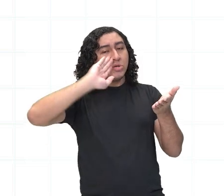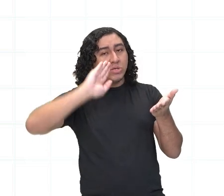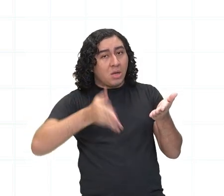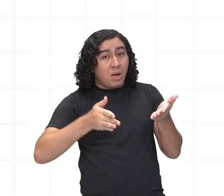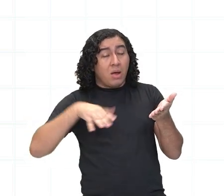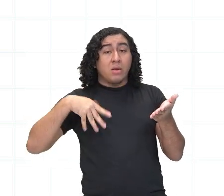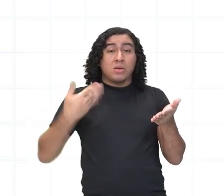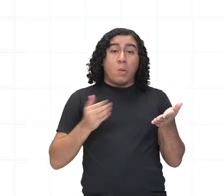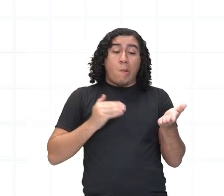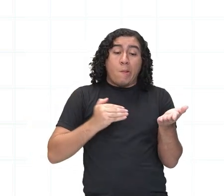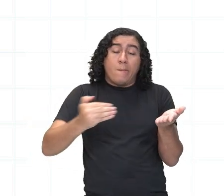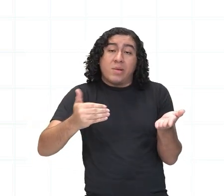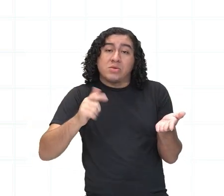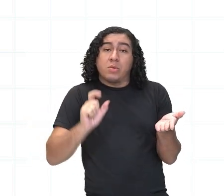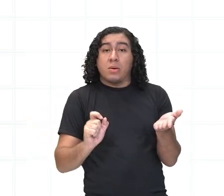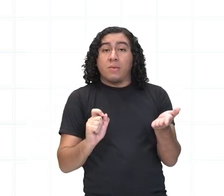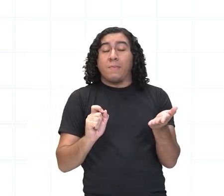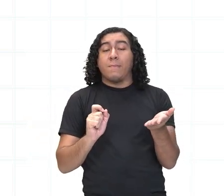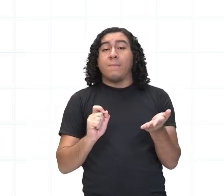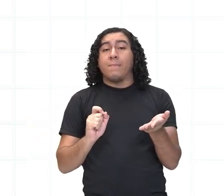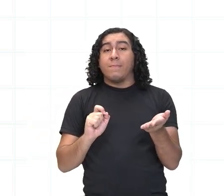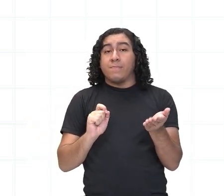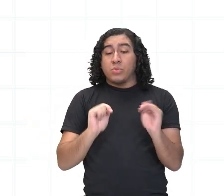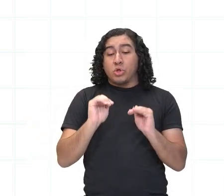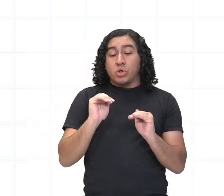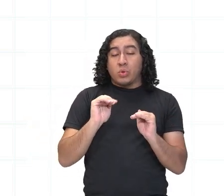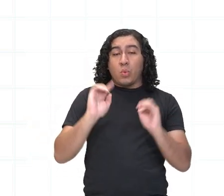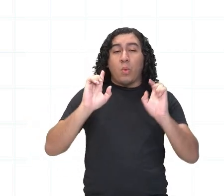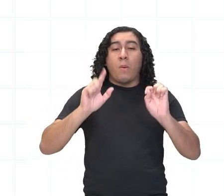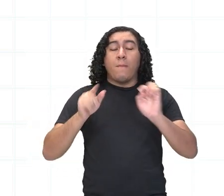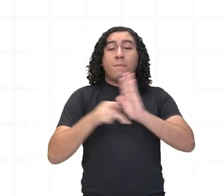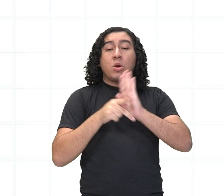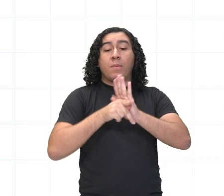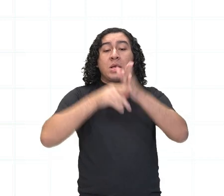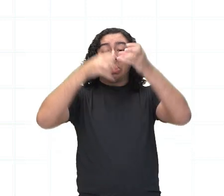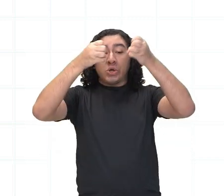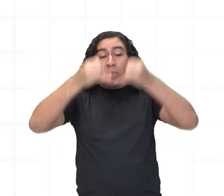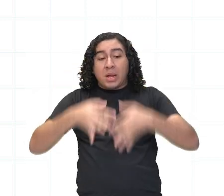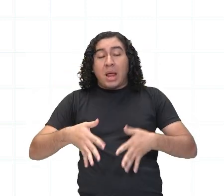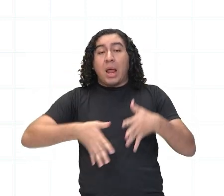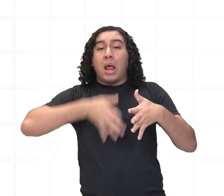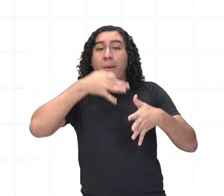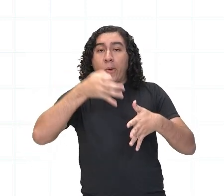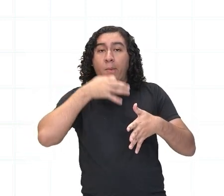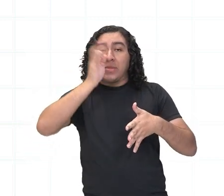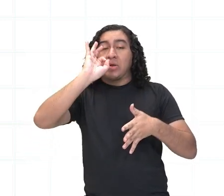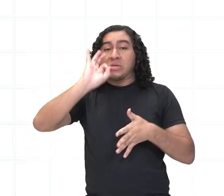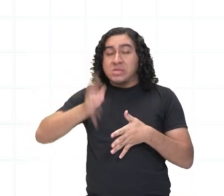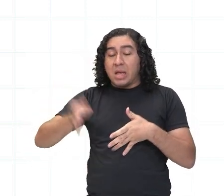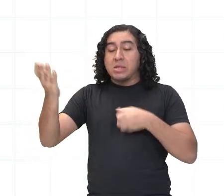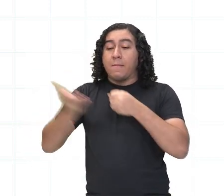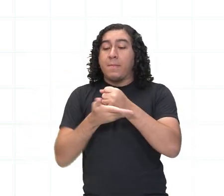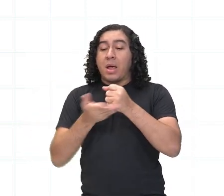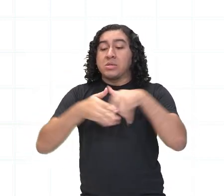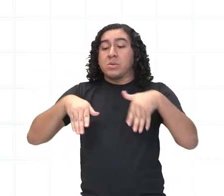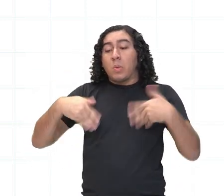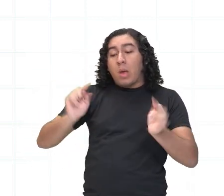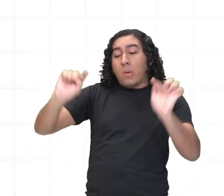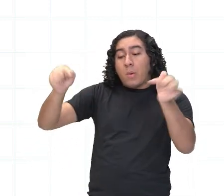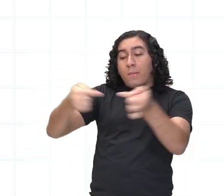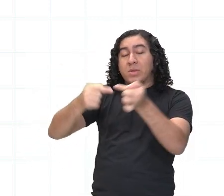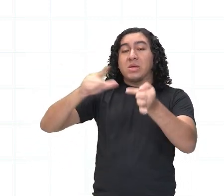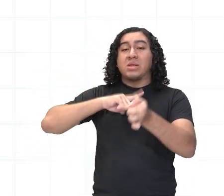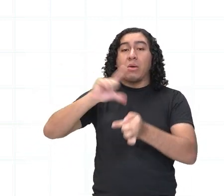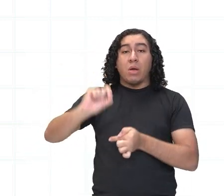eu começo o processo de defesa da tese, que é o que nós já vimos, que se trata de